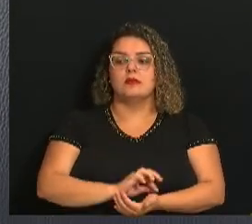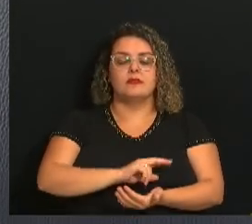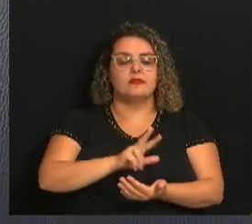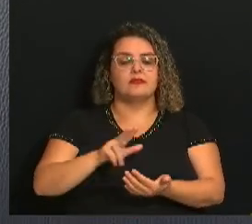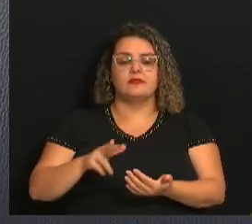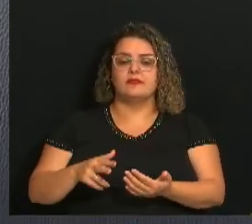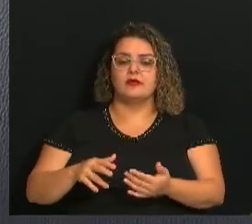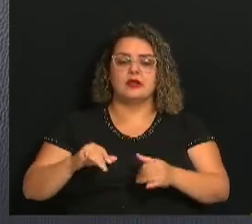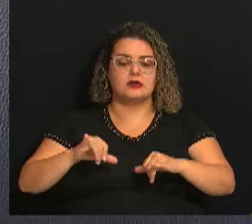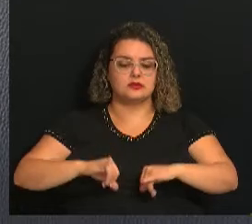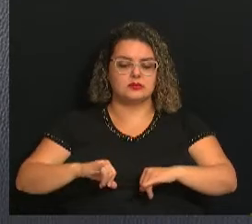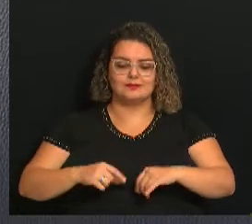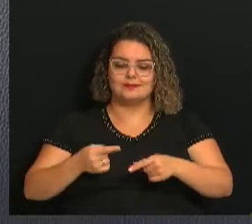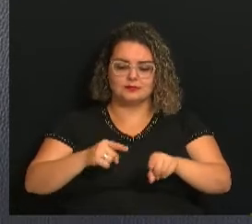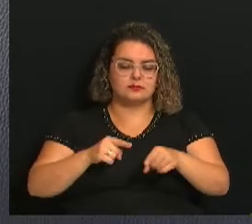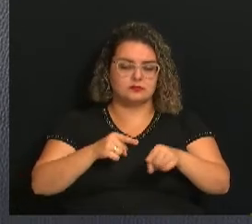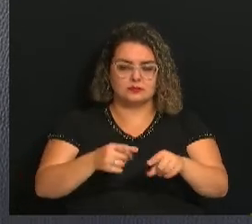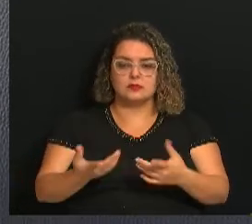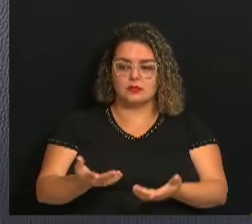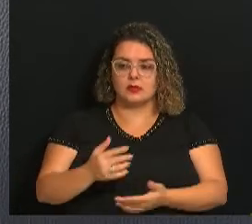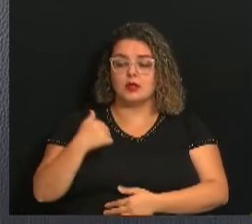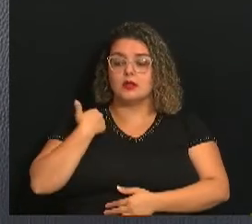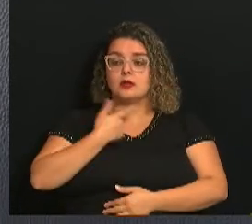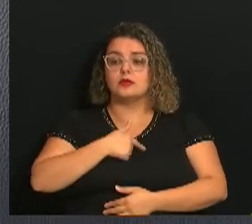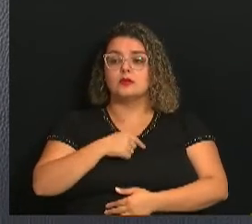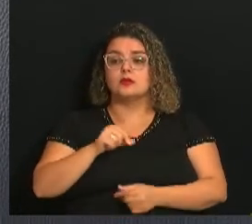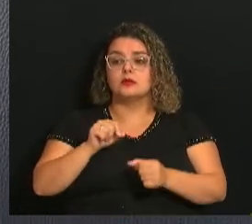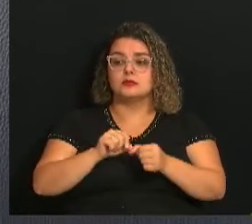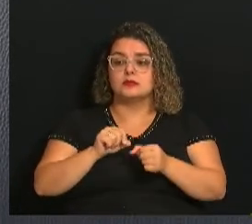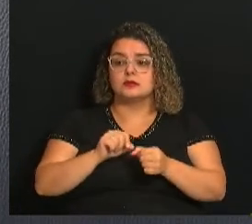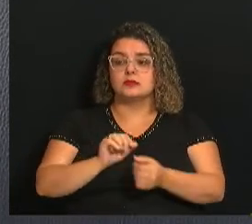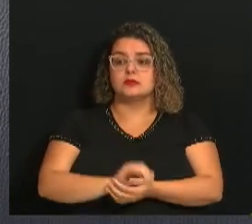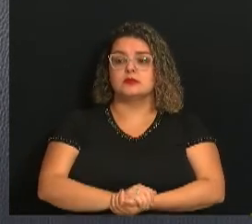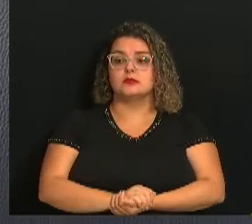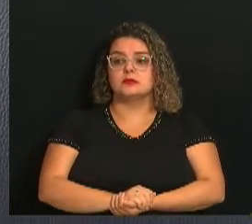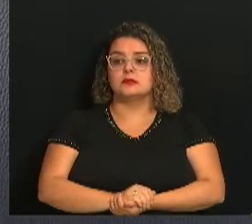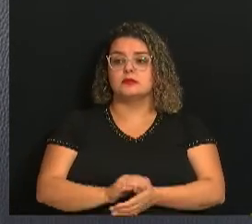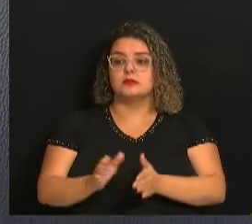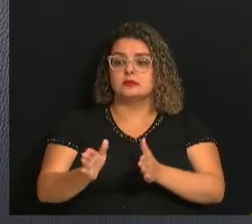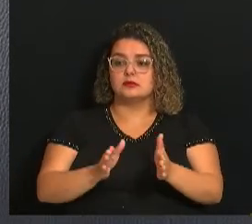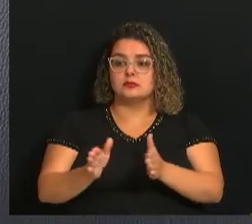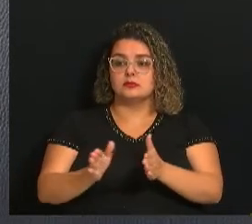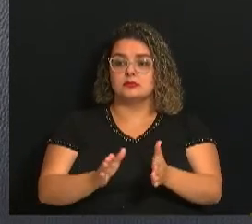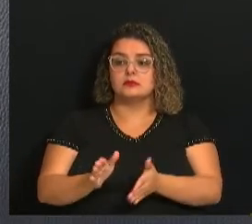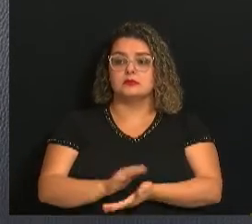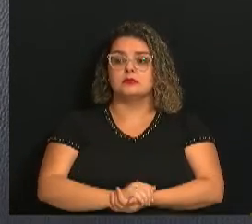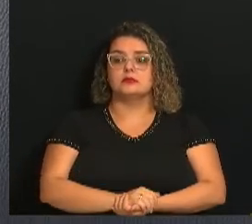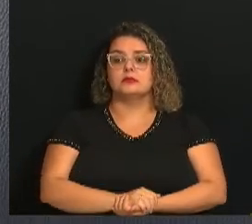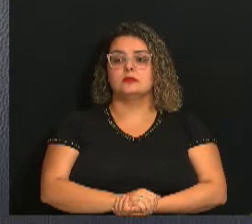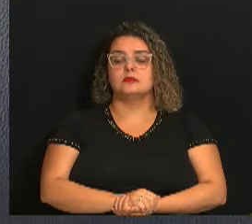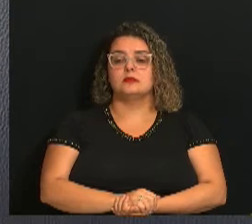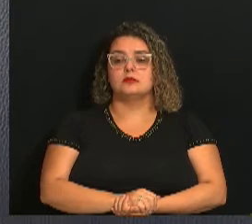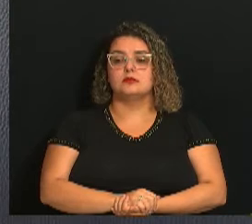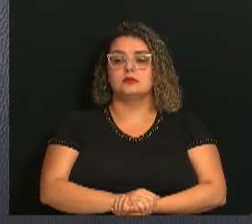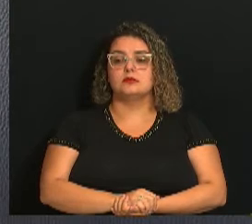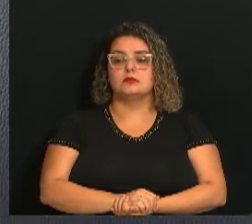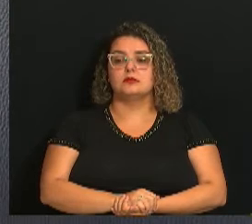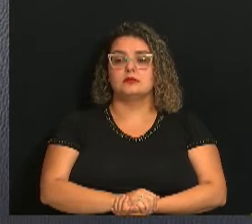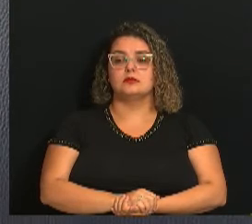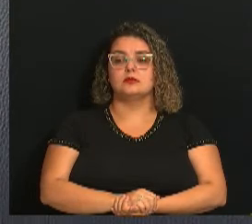Enfim. E aí a gente está meio que fazendo, nesse período já, nós estamos fazendo